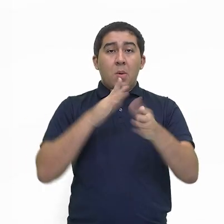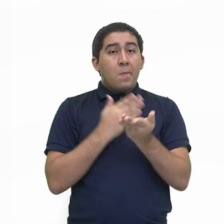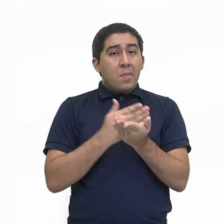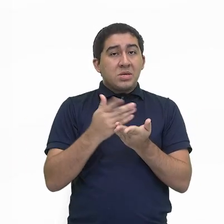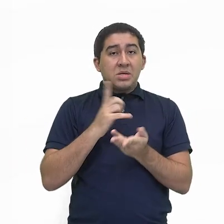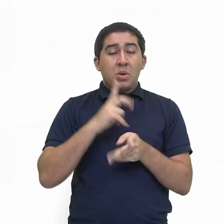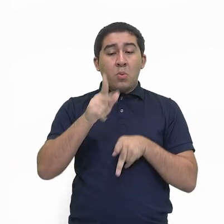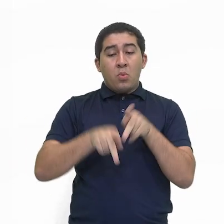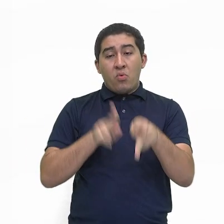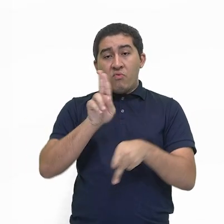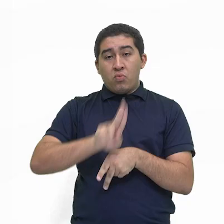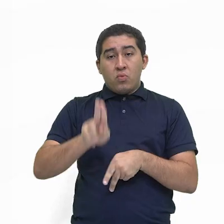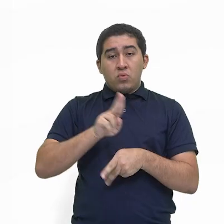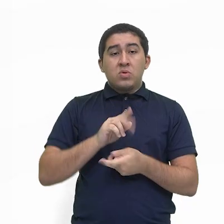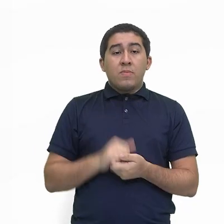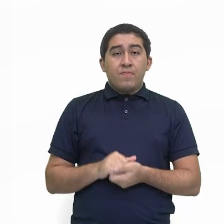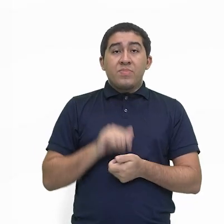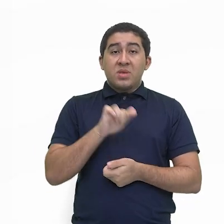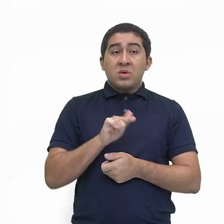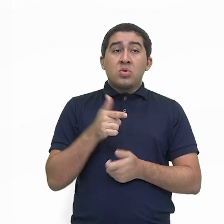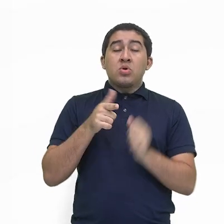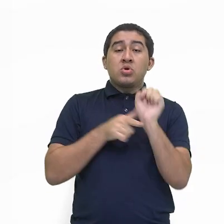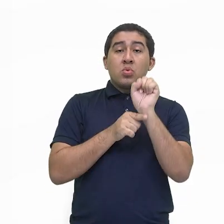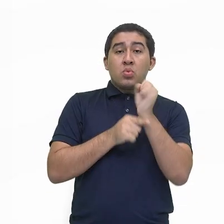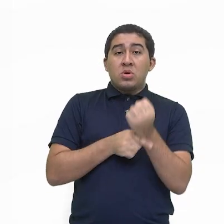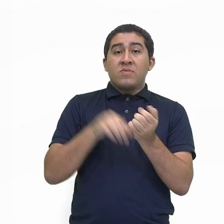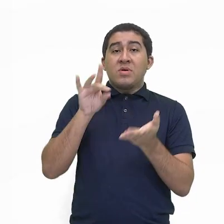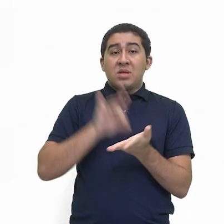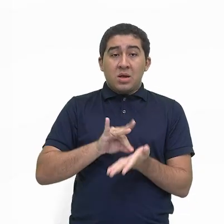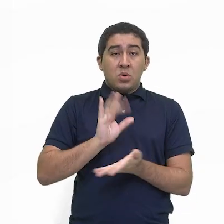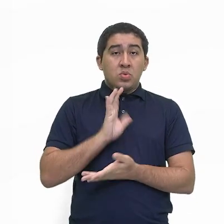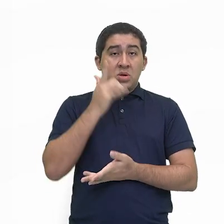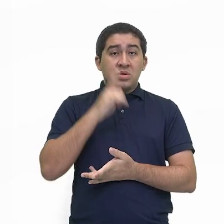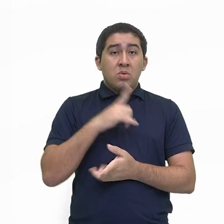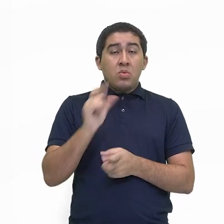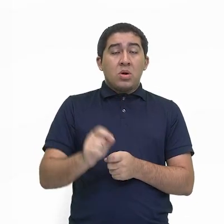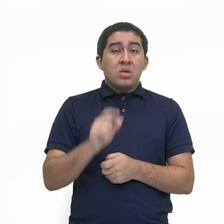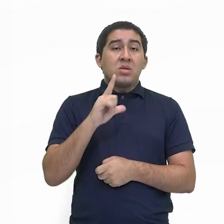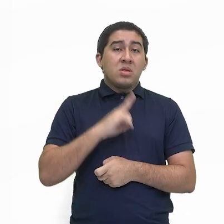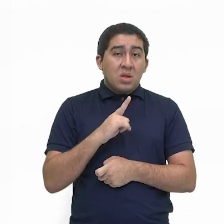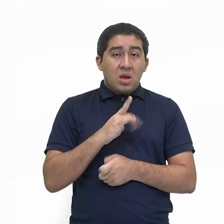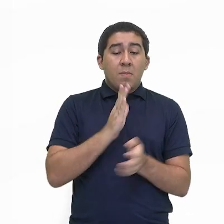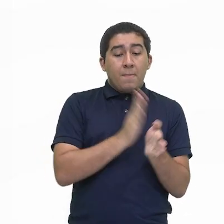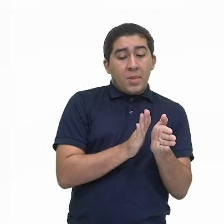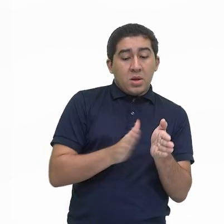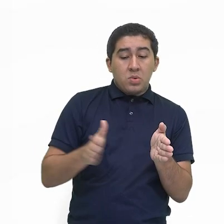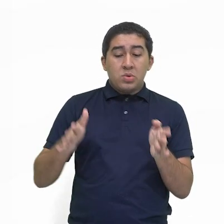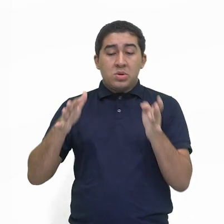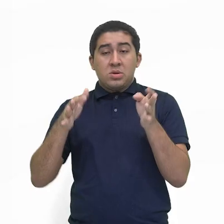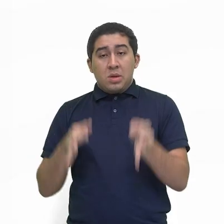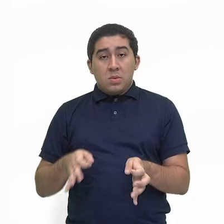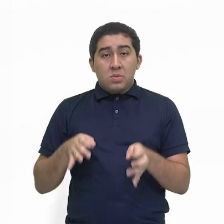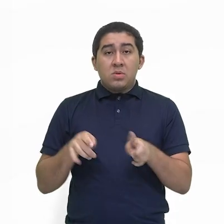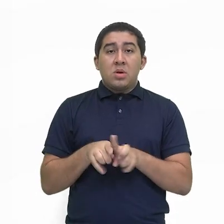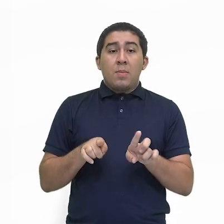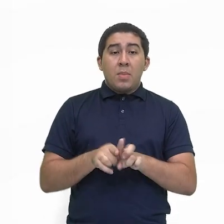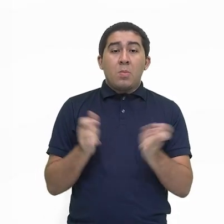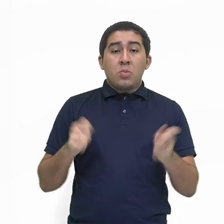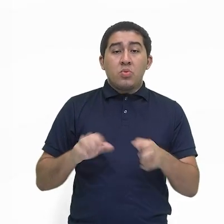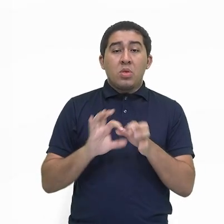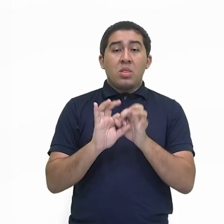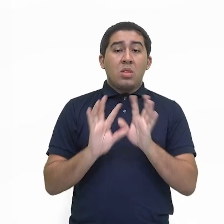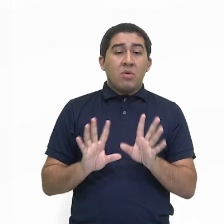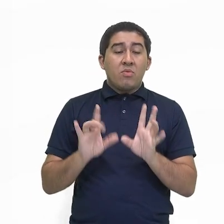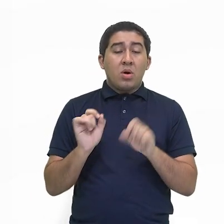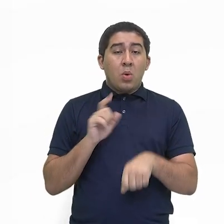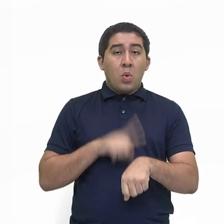população. Esse processo garante o abastecimento ocorra de forma regular, além de permitir a liberação